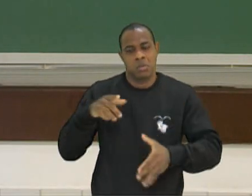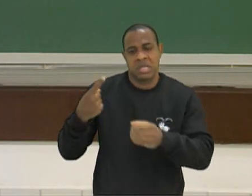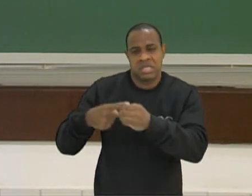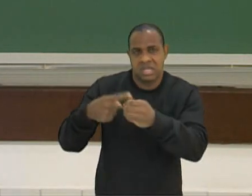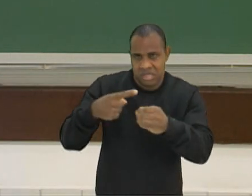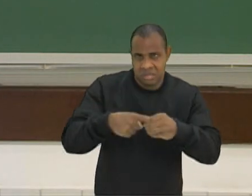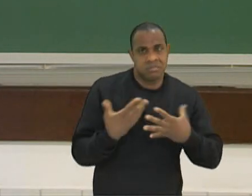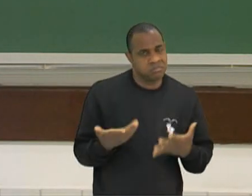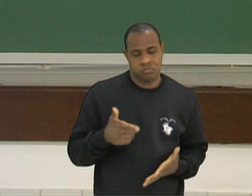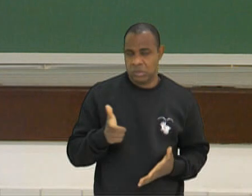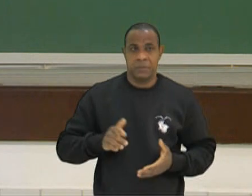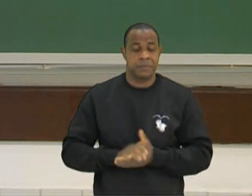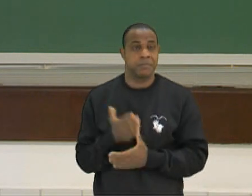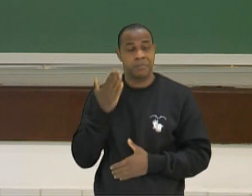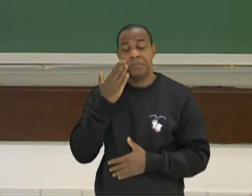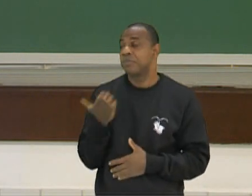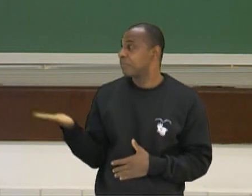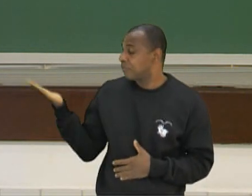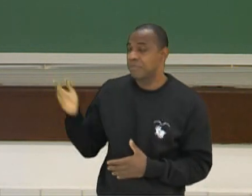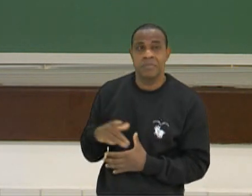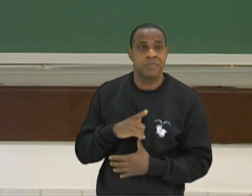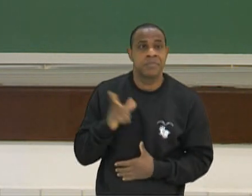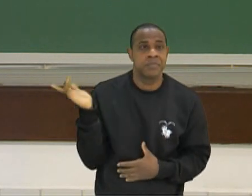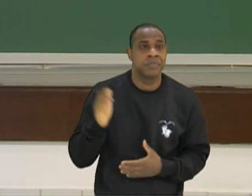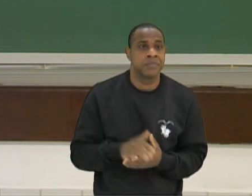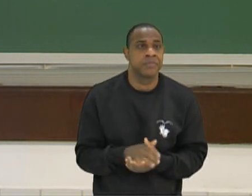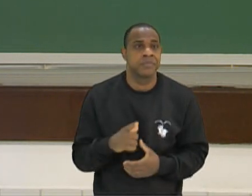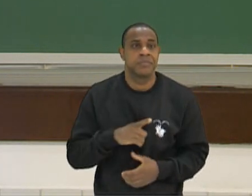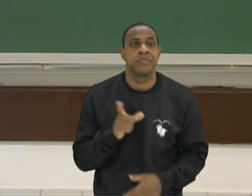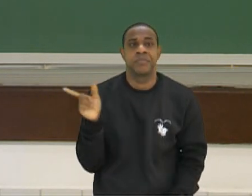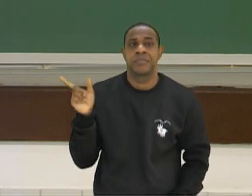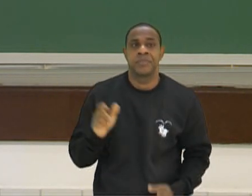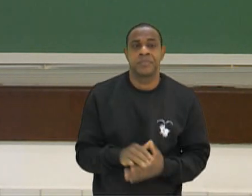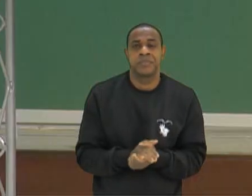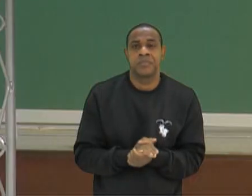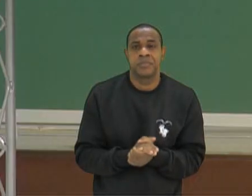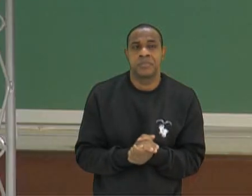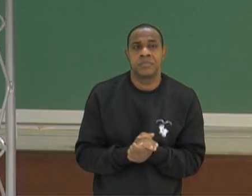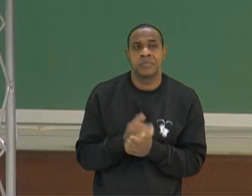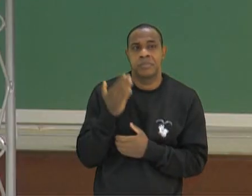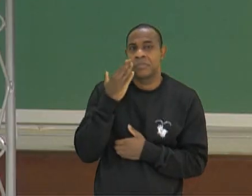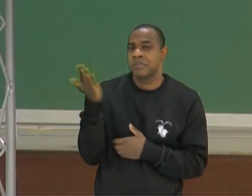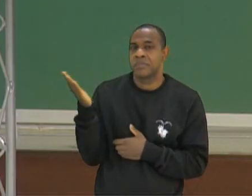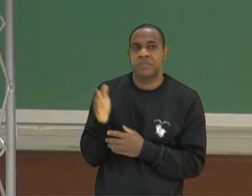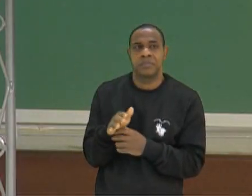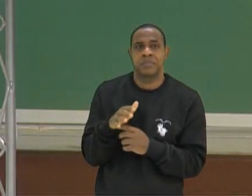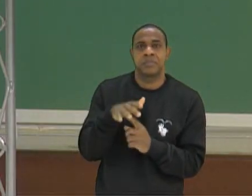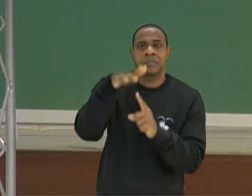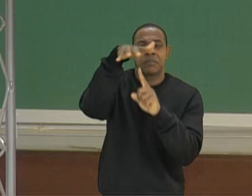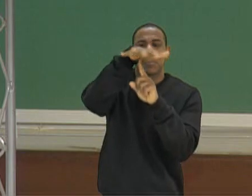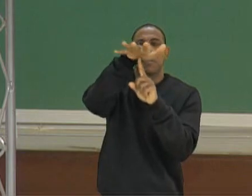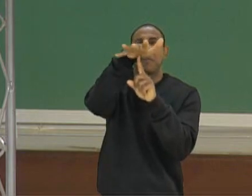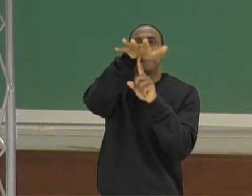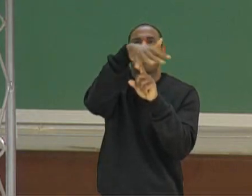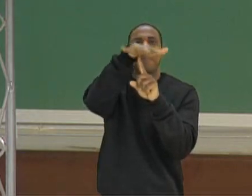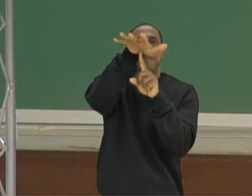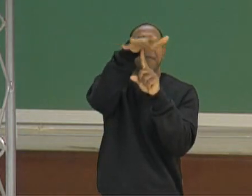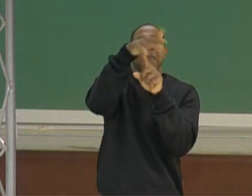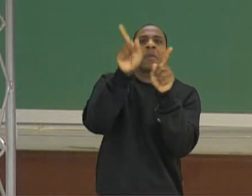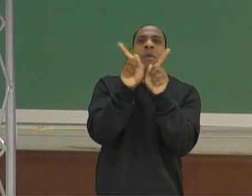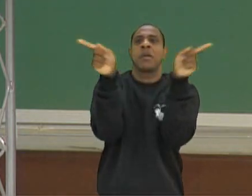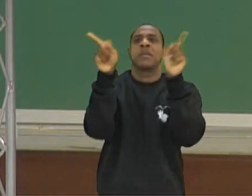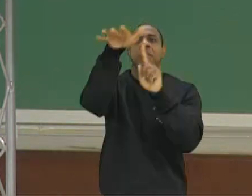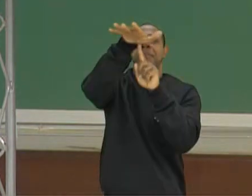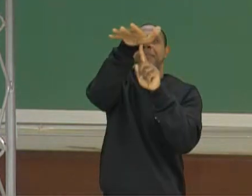tá? Então, o que você vai ter? Aqui você tem um aspecto que vai estar fazendo com que o sinal chegasse à sua casa. Aqui você vai ter a